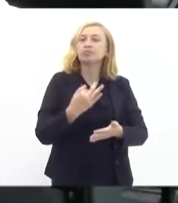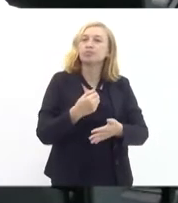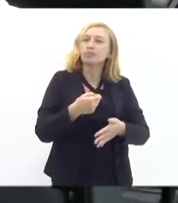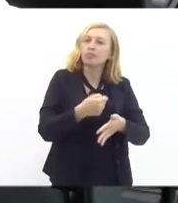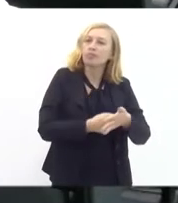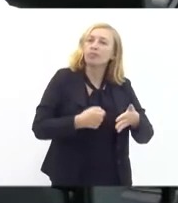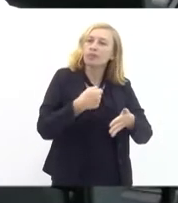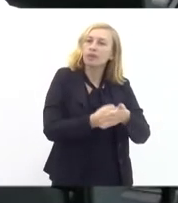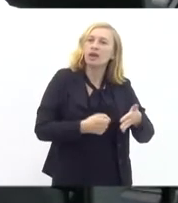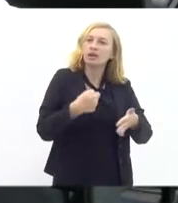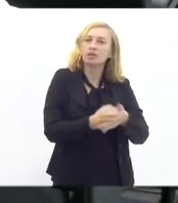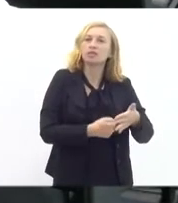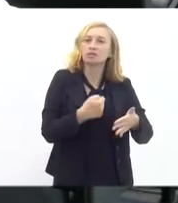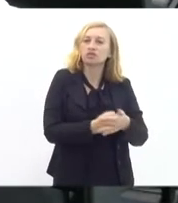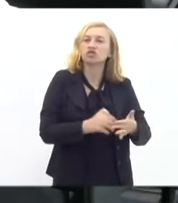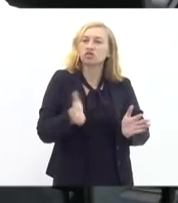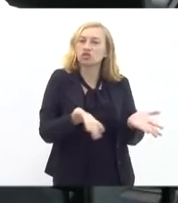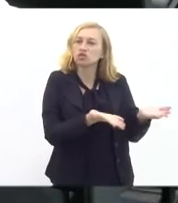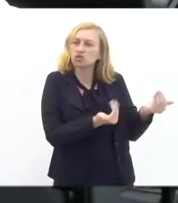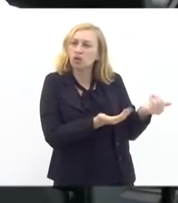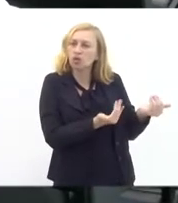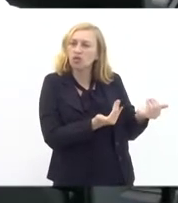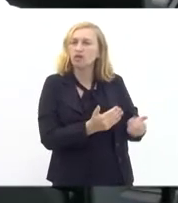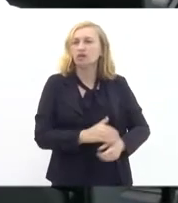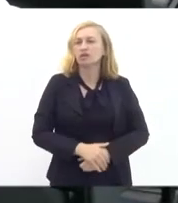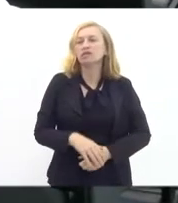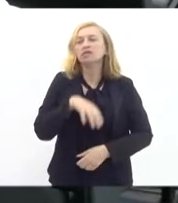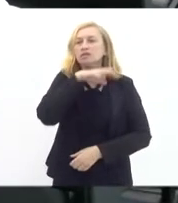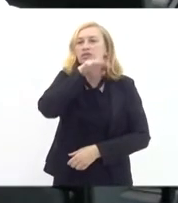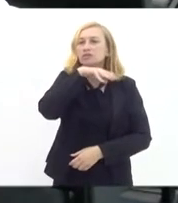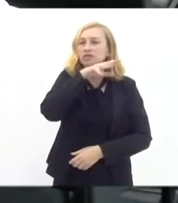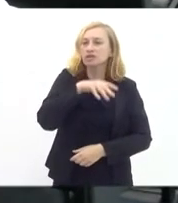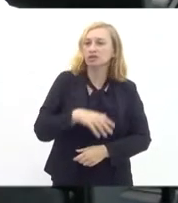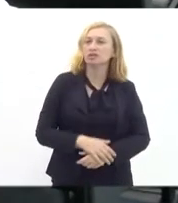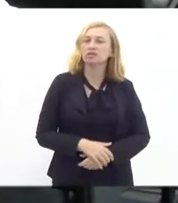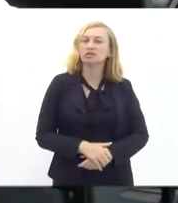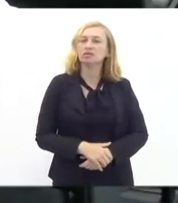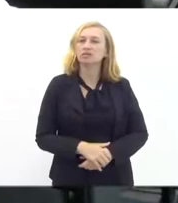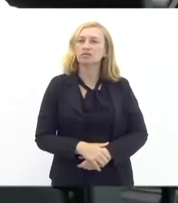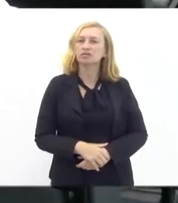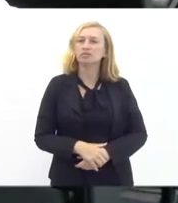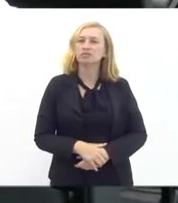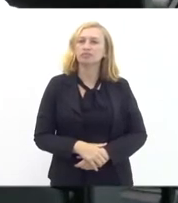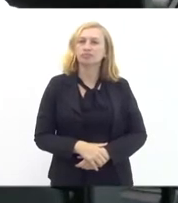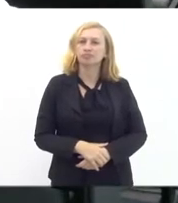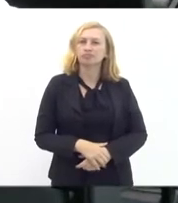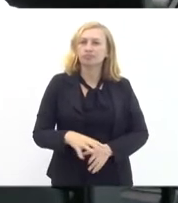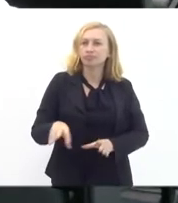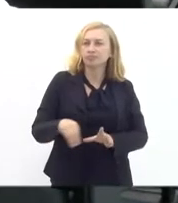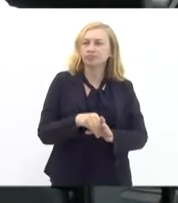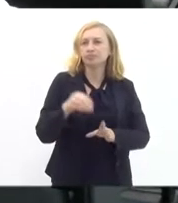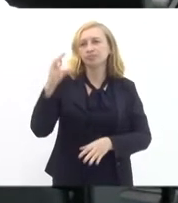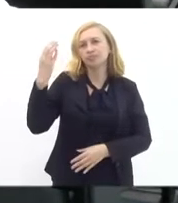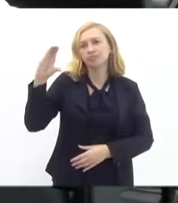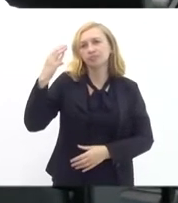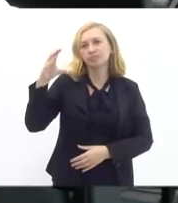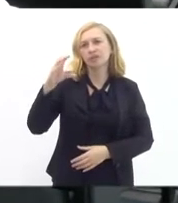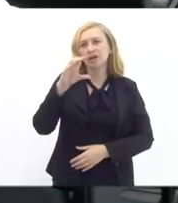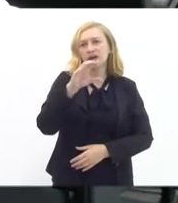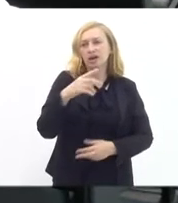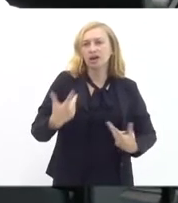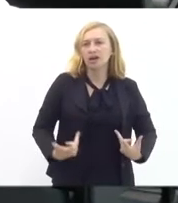de muito jovem para esses animaizinhos, desde... implementar em Niterói o Castro